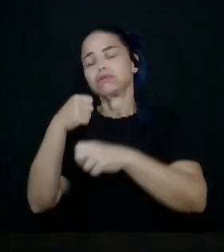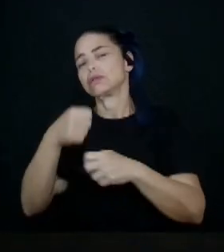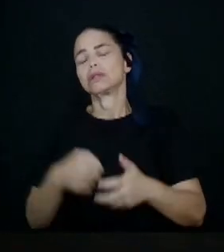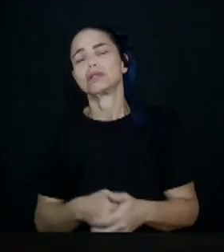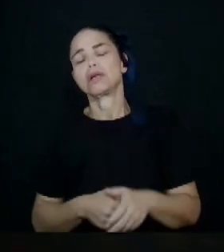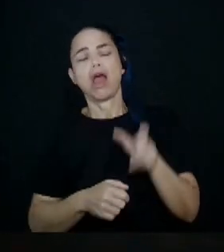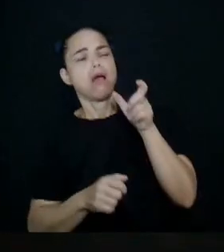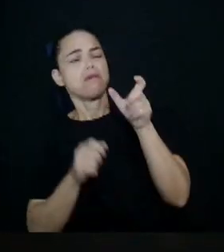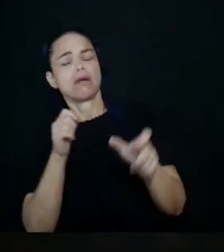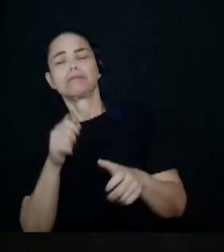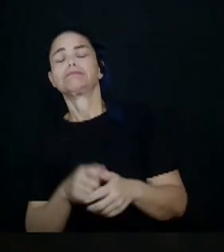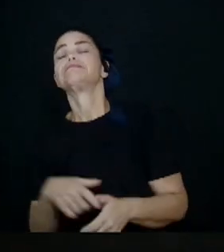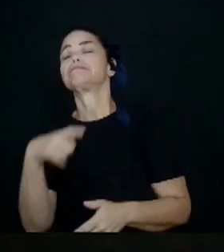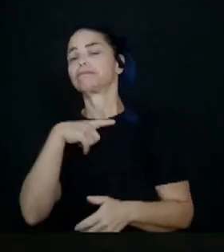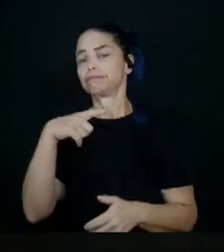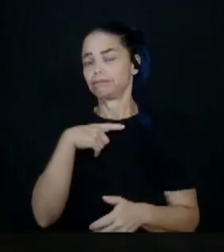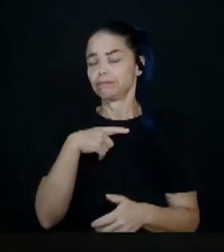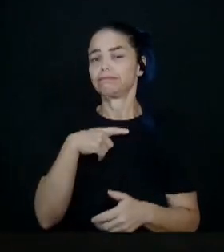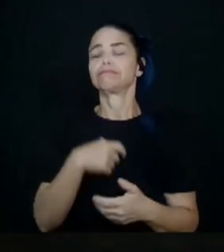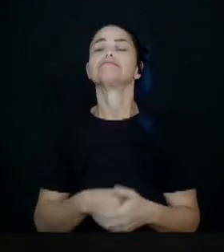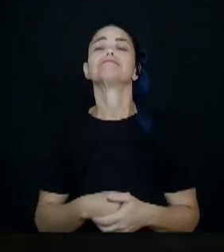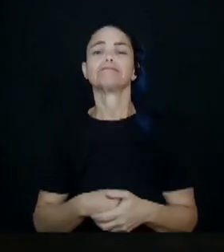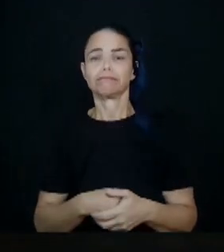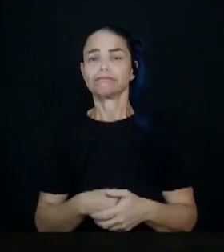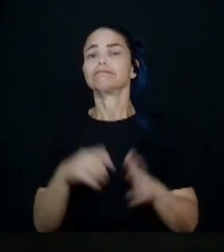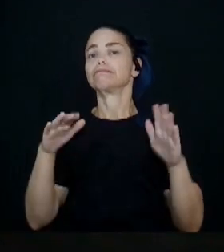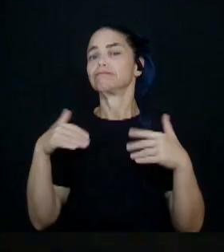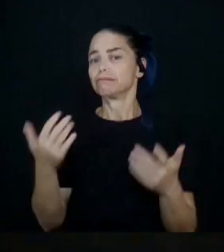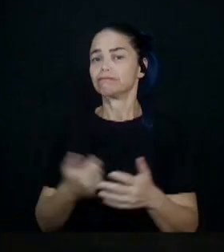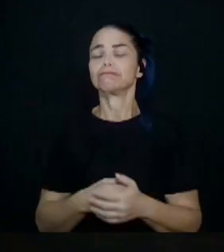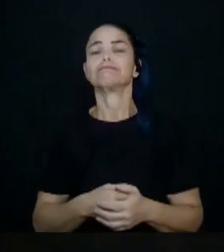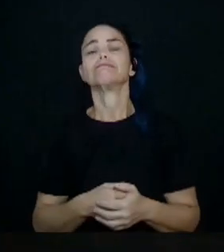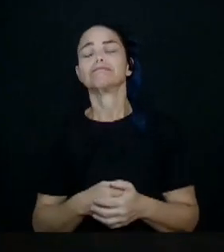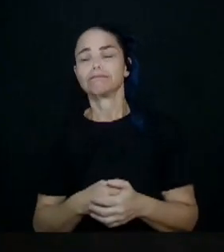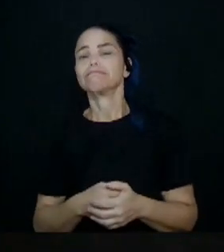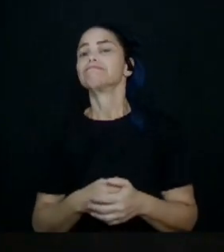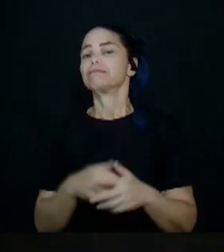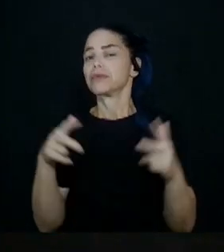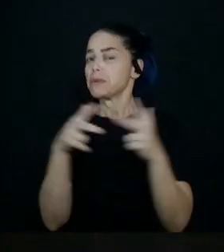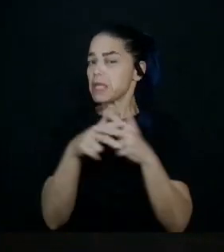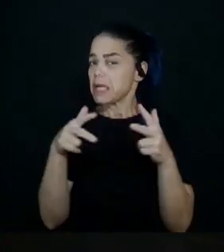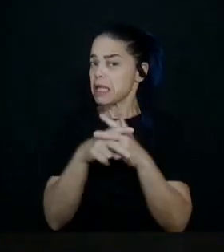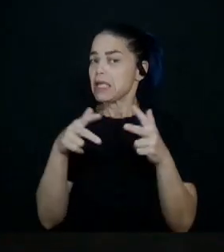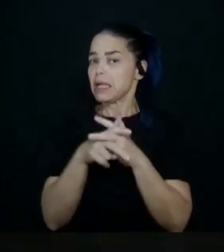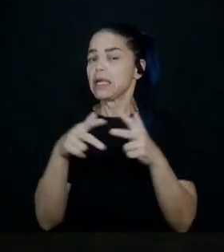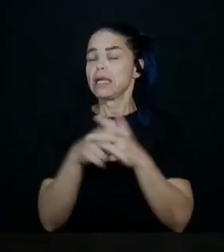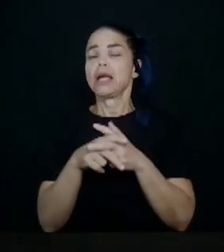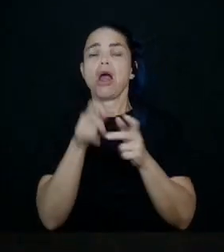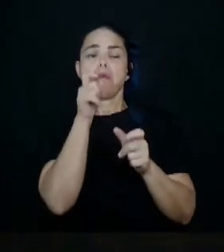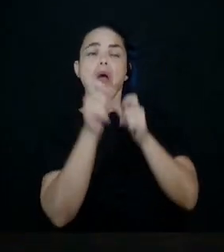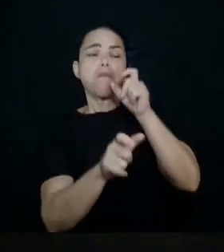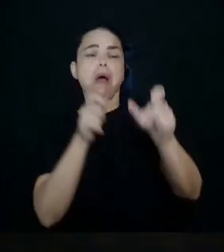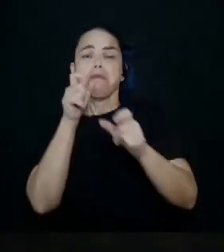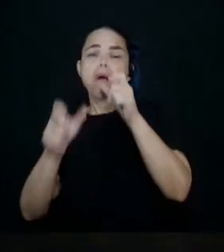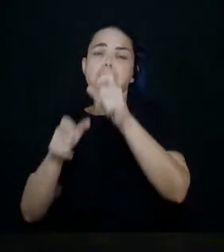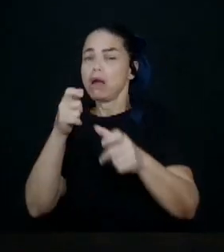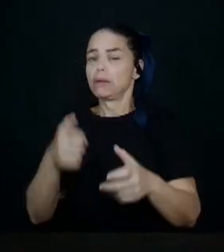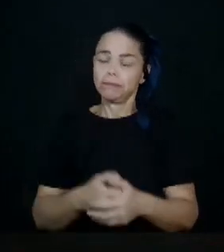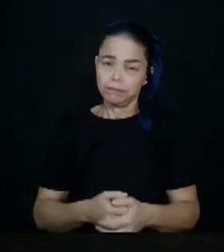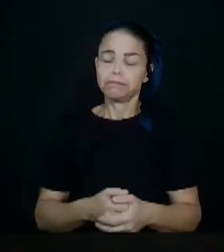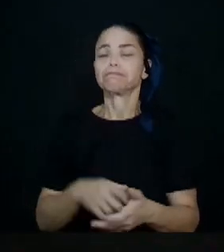tende a se elevar quando parte para essa questão, né, do bate-boca e vias de fato, e a